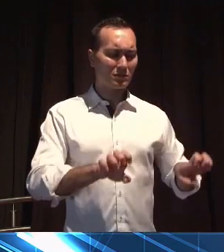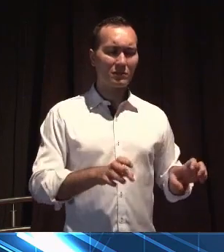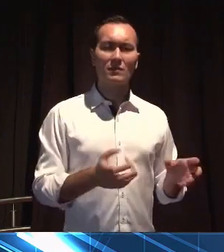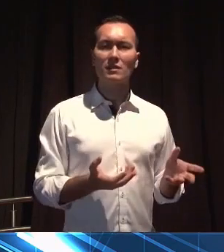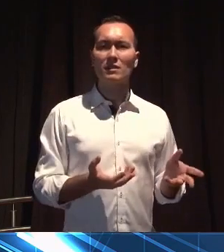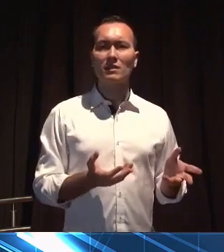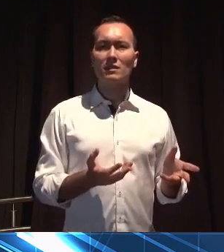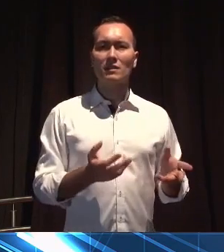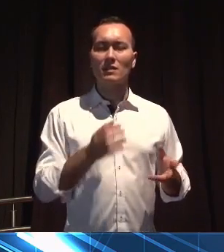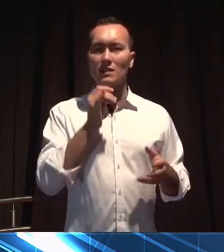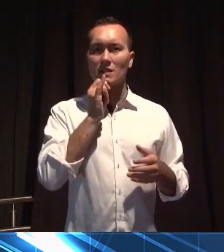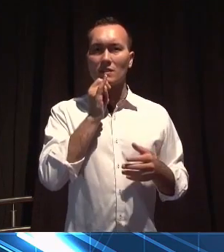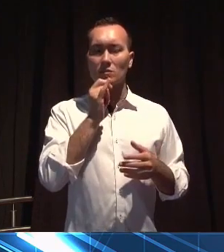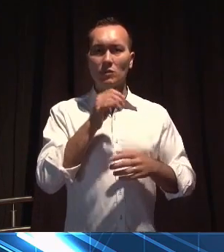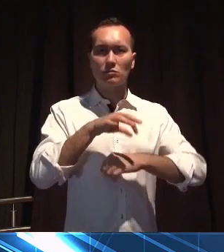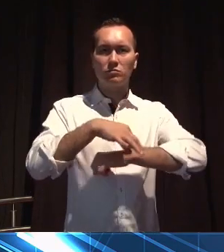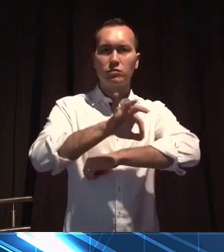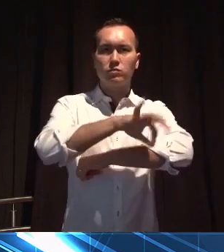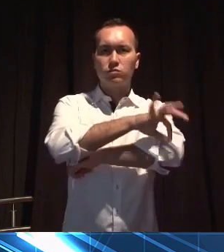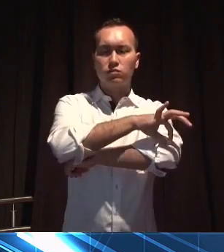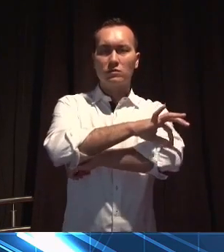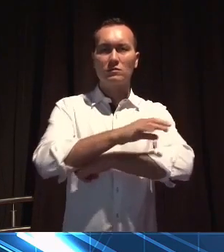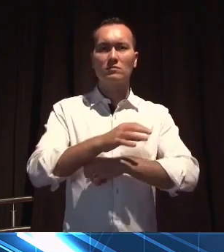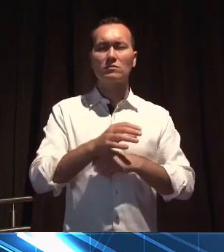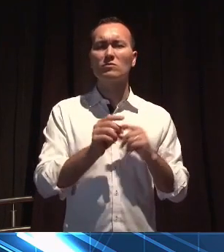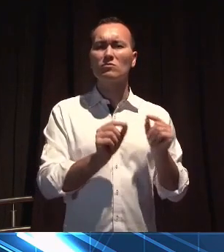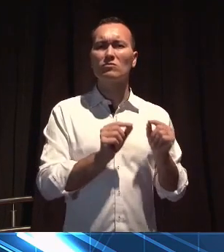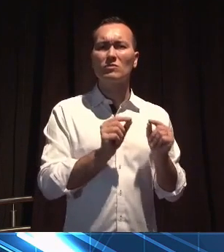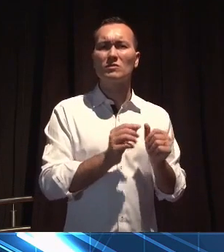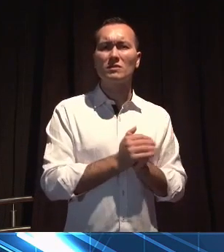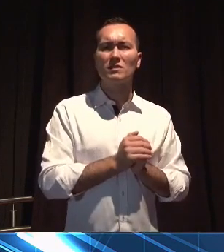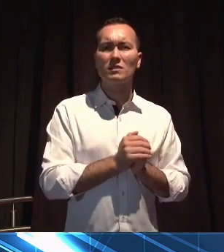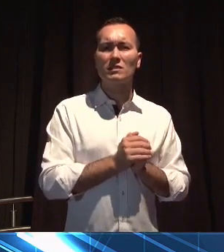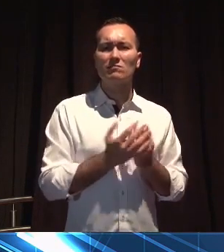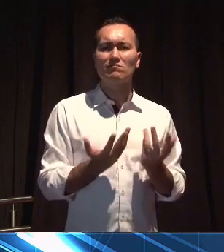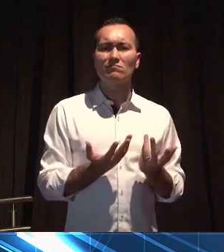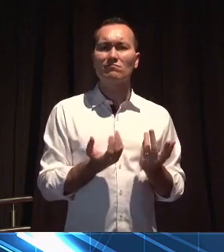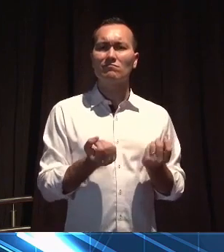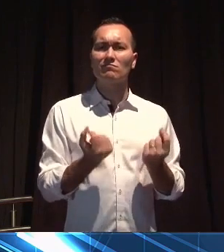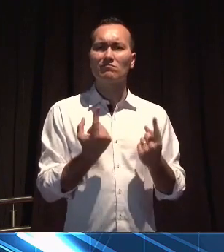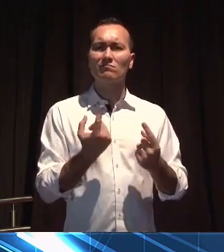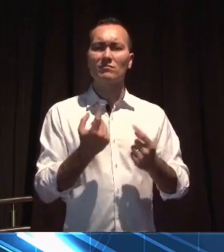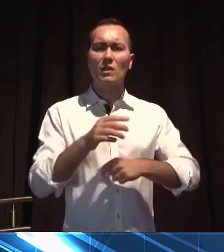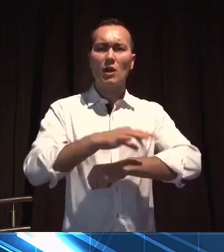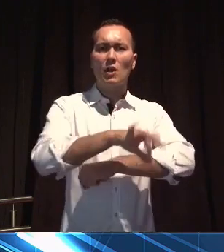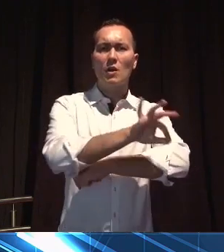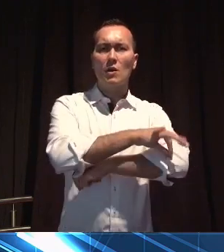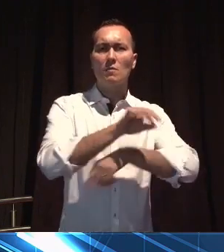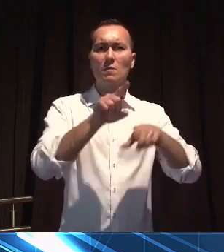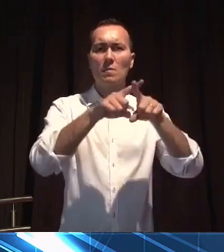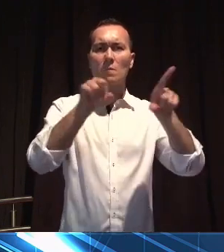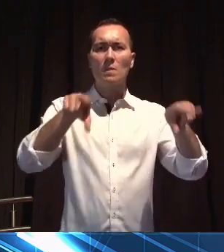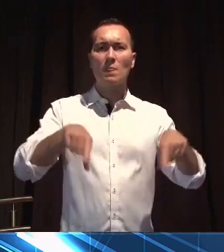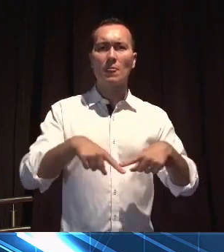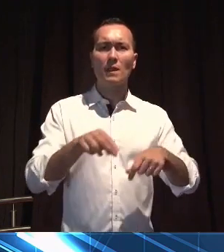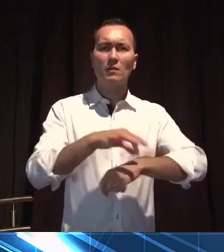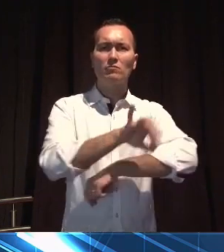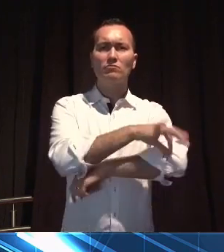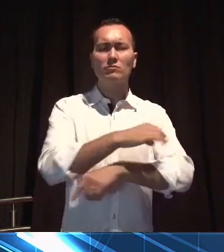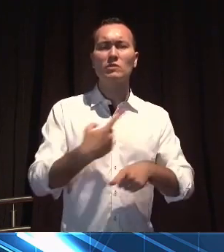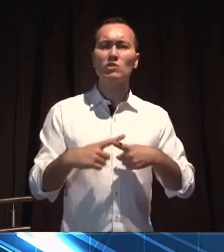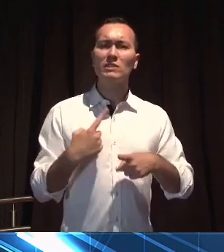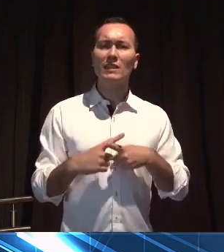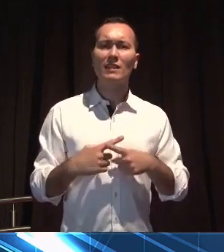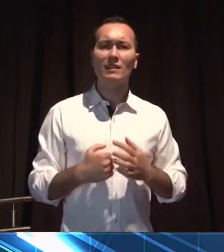então seria mais designer né então não é bom esse nome é arquitetura diagonal então o nome